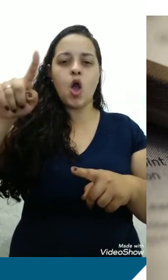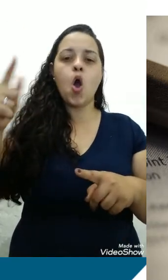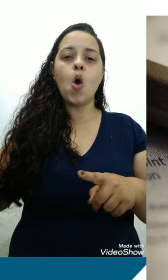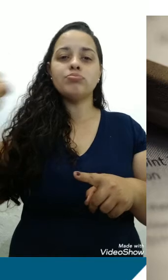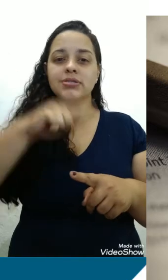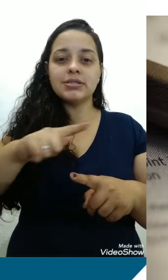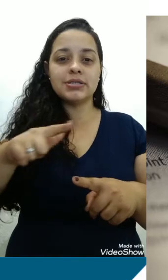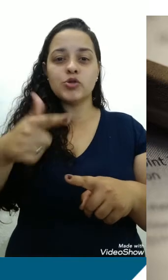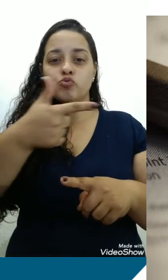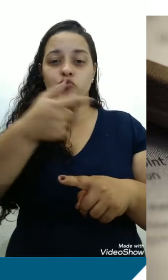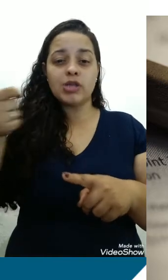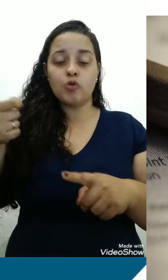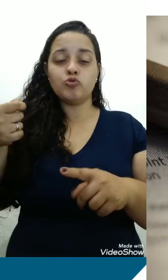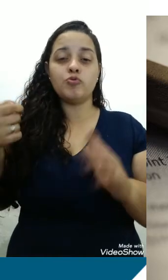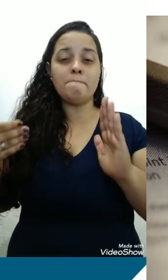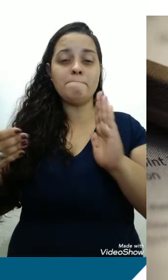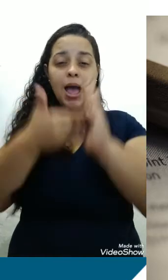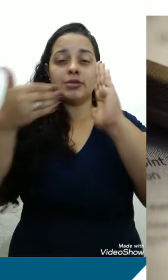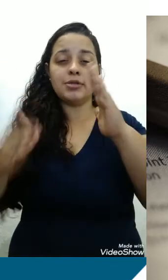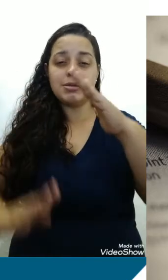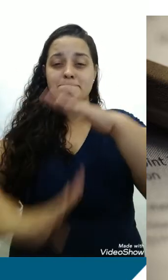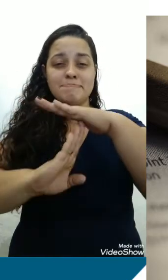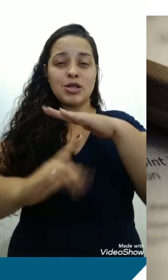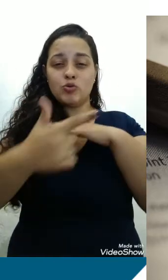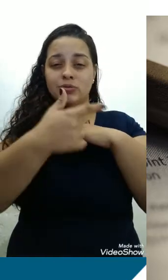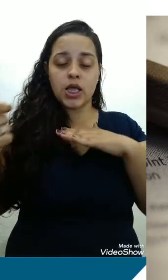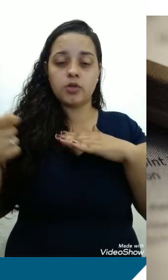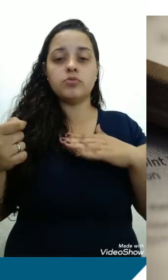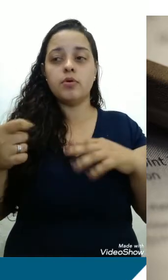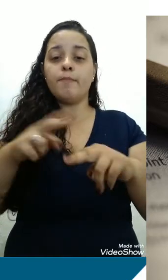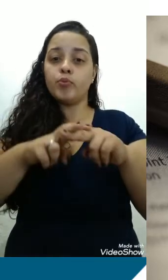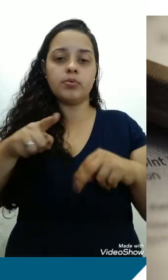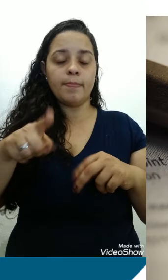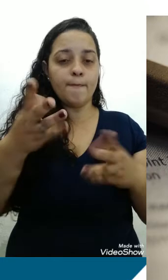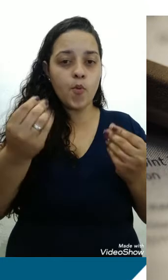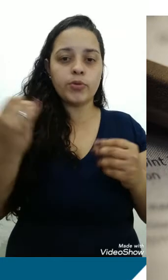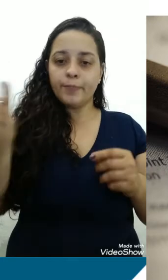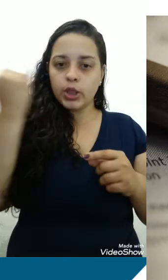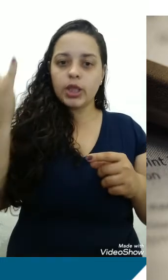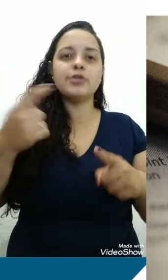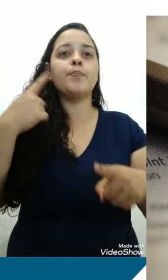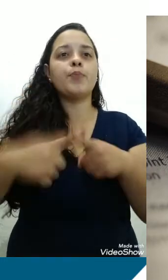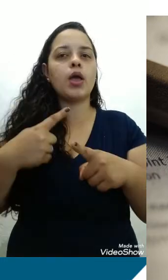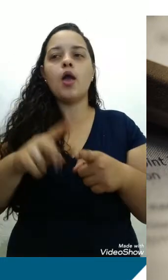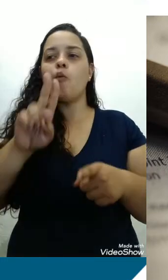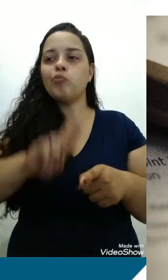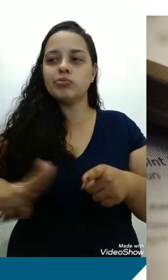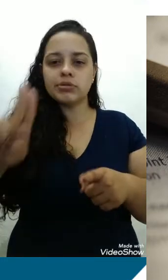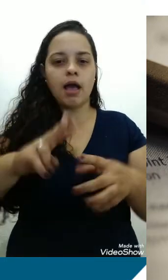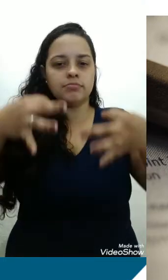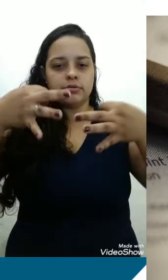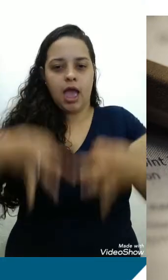você atinja a nota 200 da competência, que é a nota total. Então, a gente vai entender por que ele é tão importante e como utilizar de um